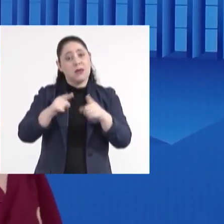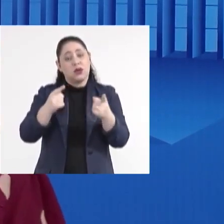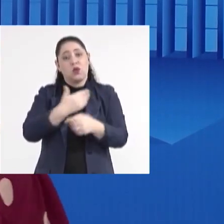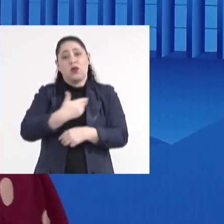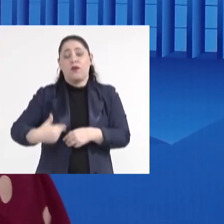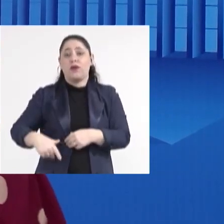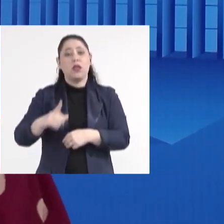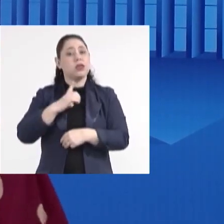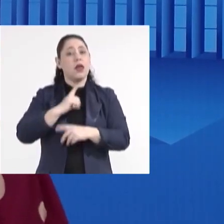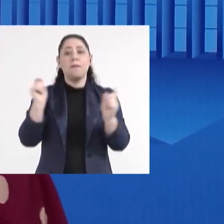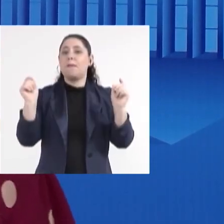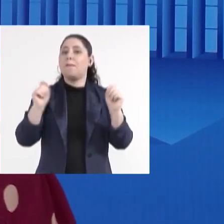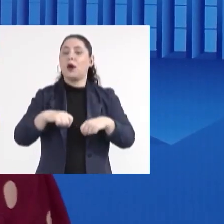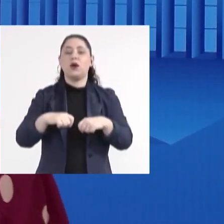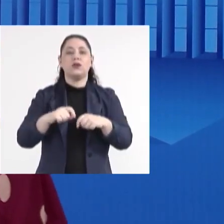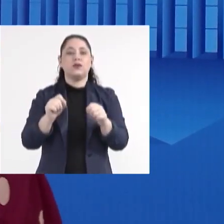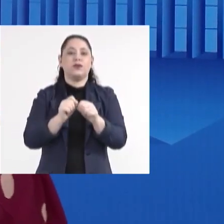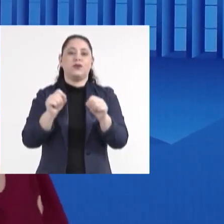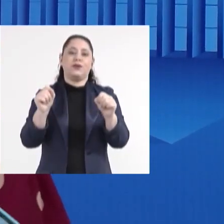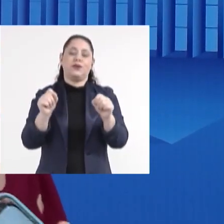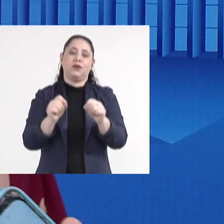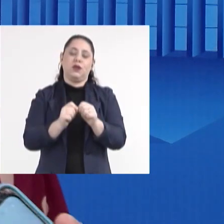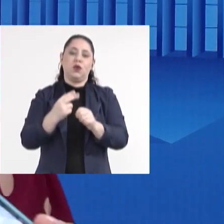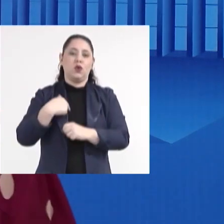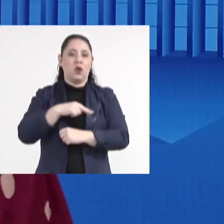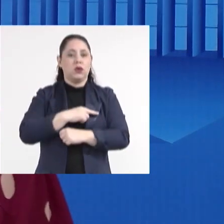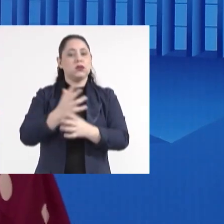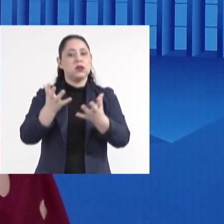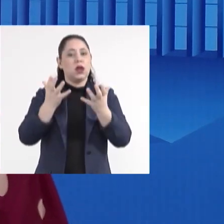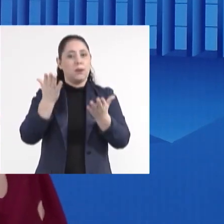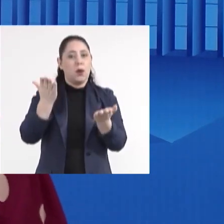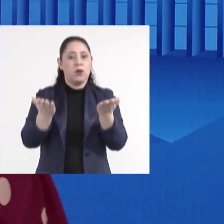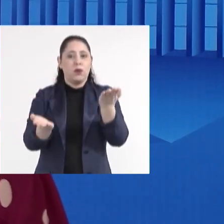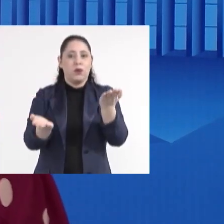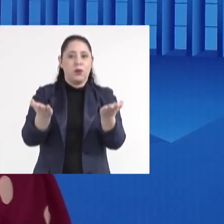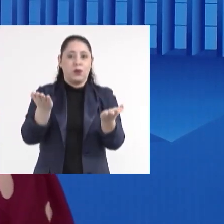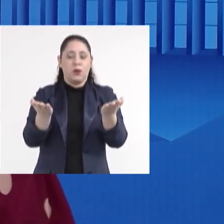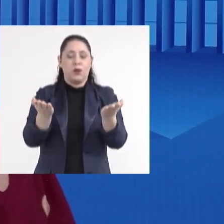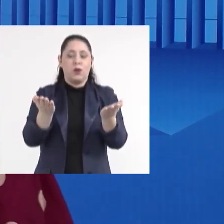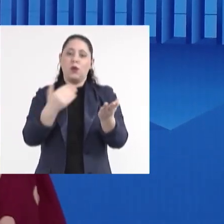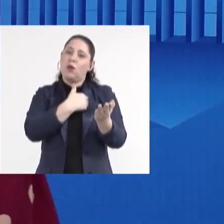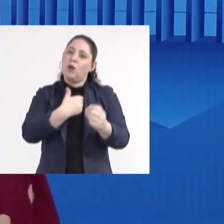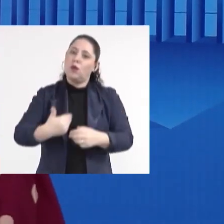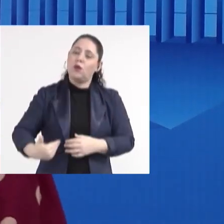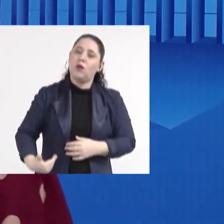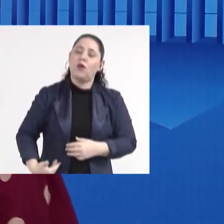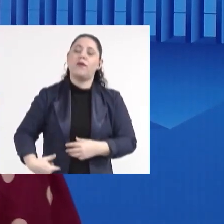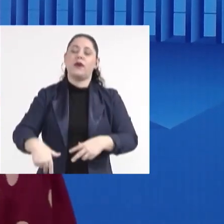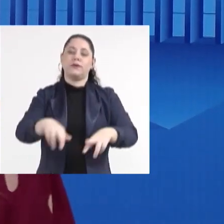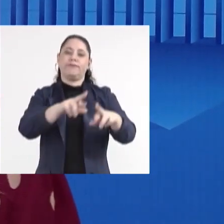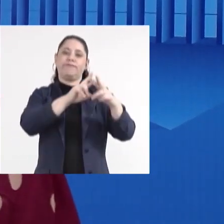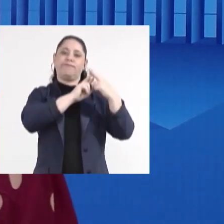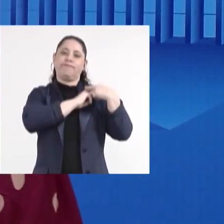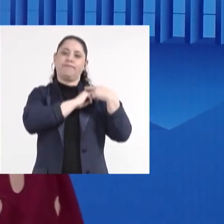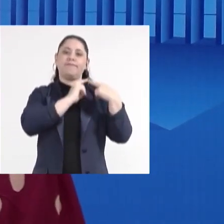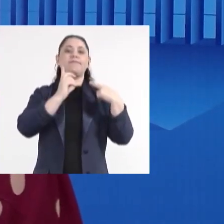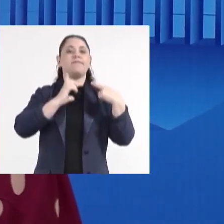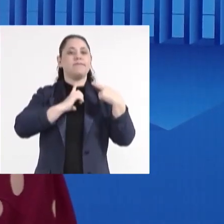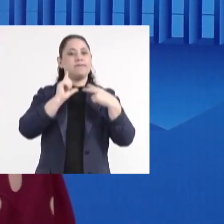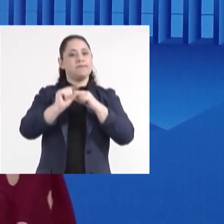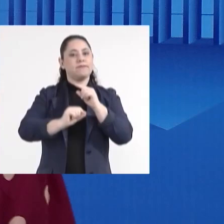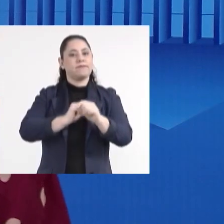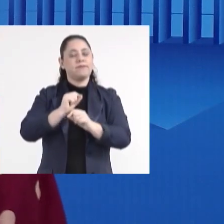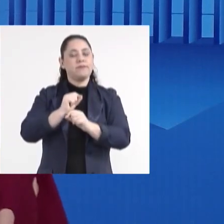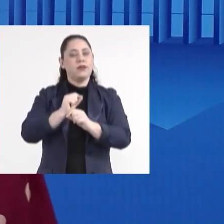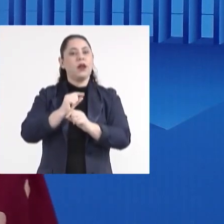o que o governo hoje tem possibilidade de fazer e o que nós queremos é o equilíbrio, é um governo com